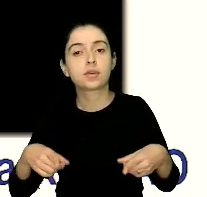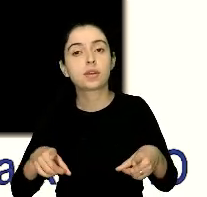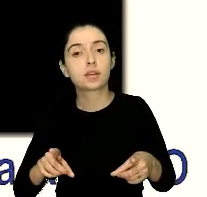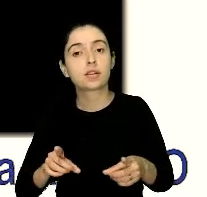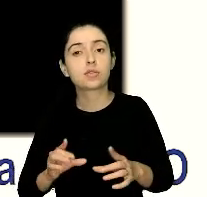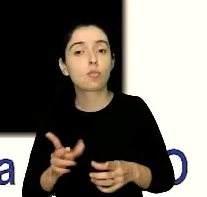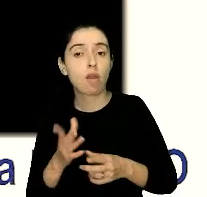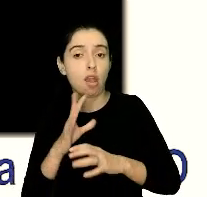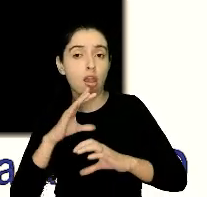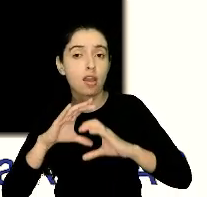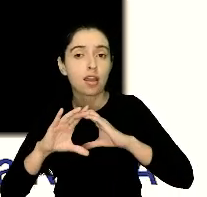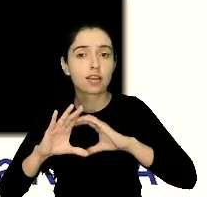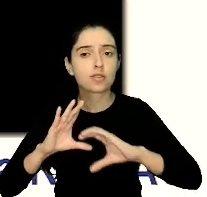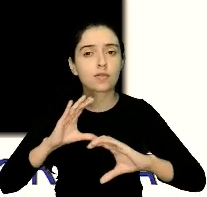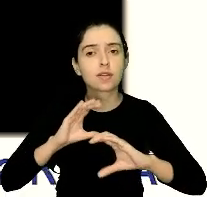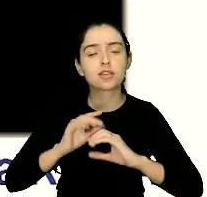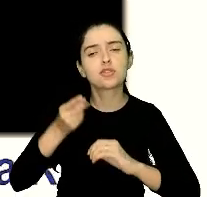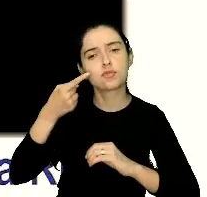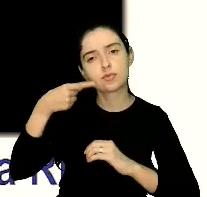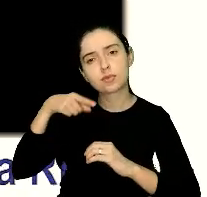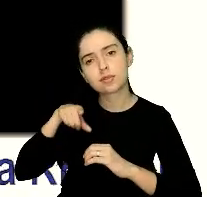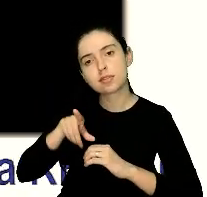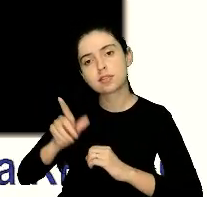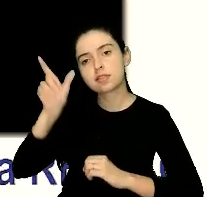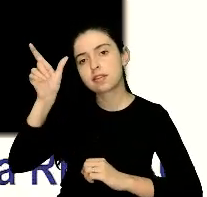Esse canto é pra você,